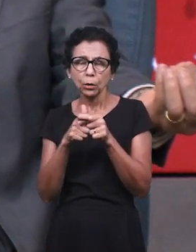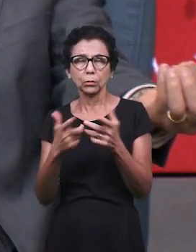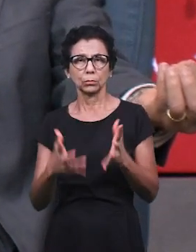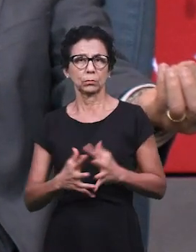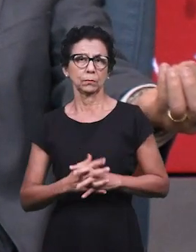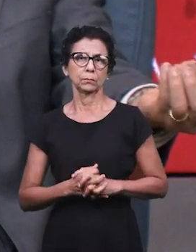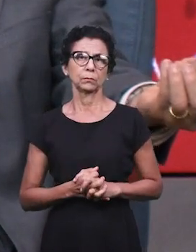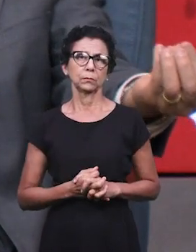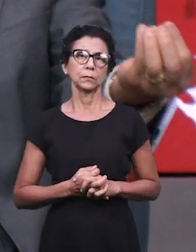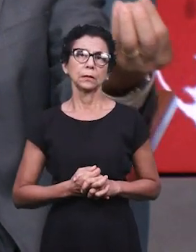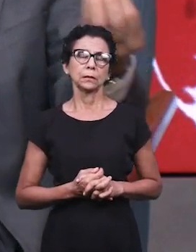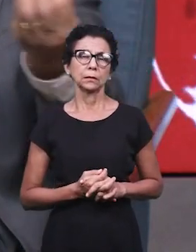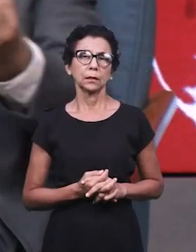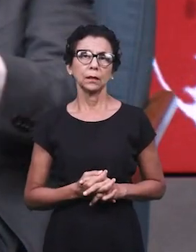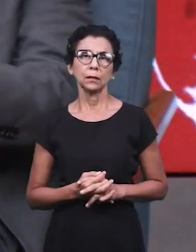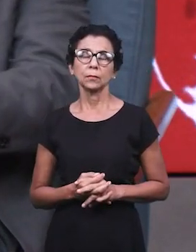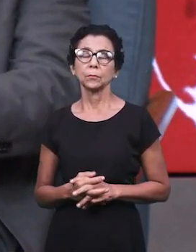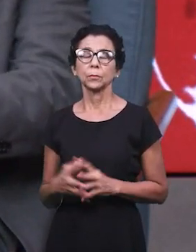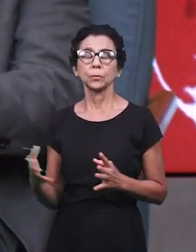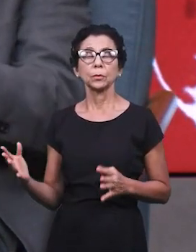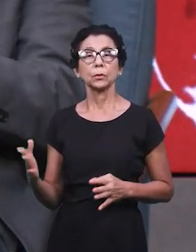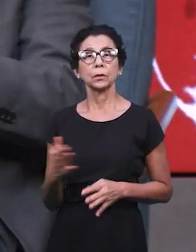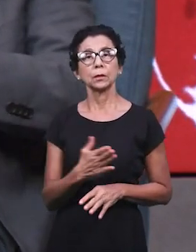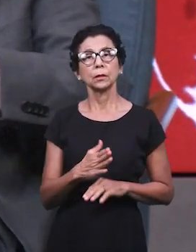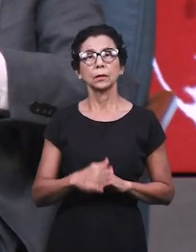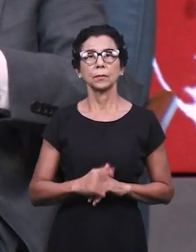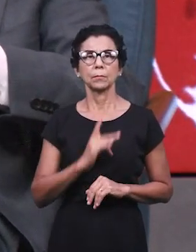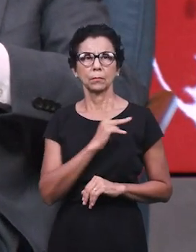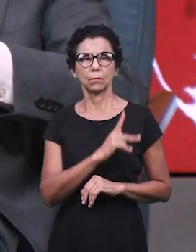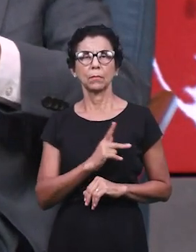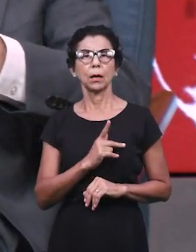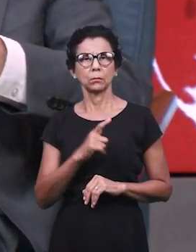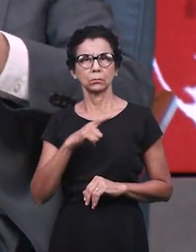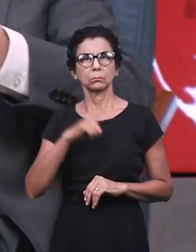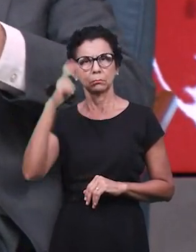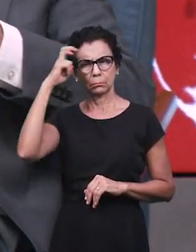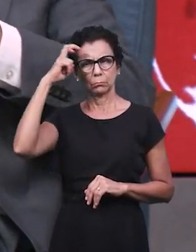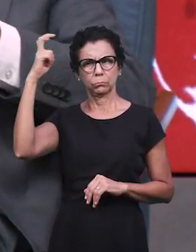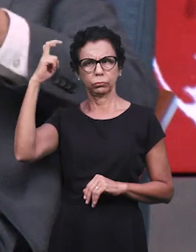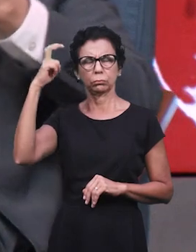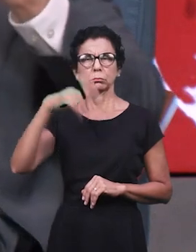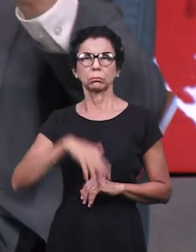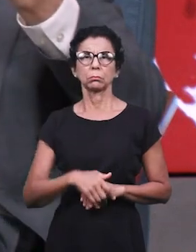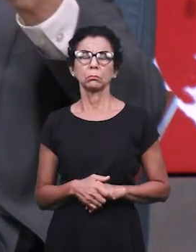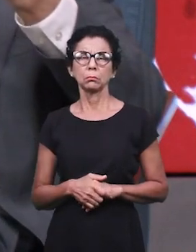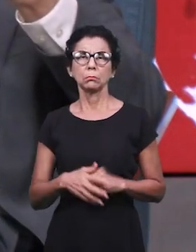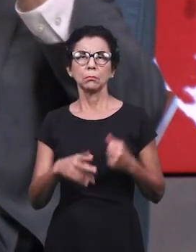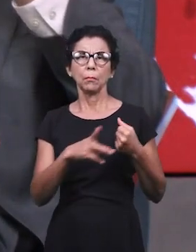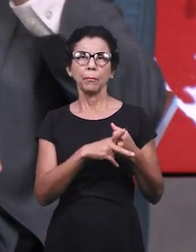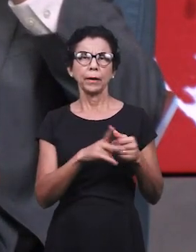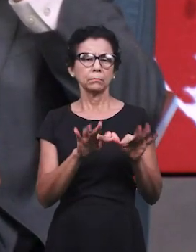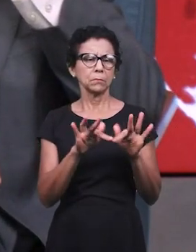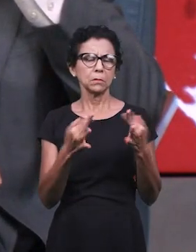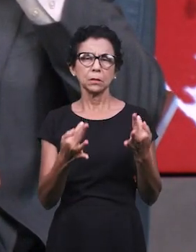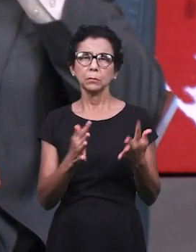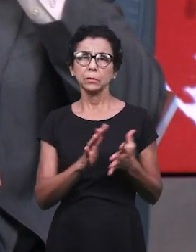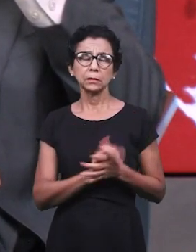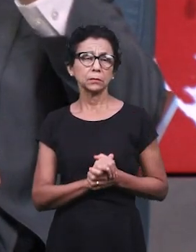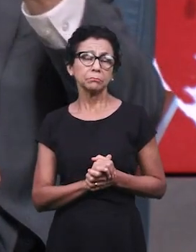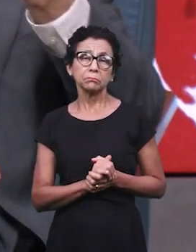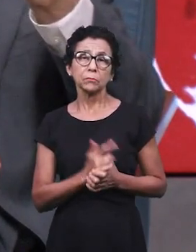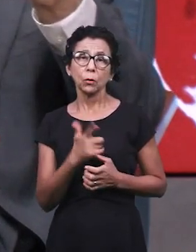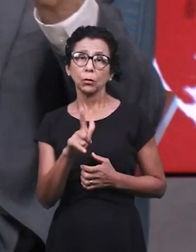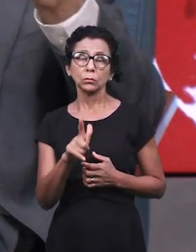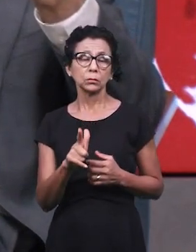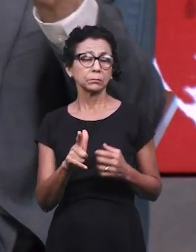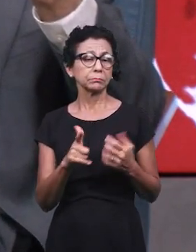de Paulo naquele concílio de Jerusalém para colocar a doutrina em ordem, Pedro podia ter repreendido Paulo.